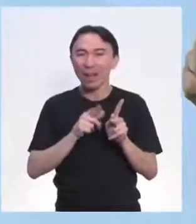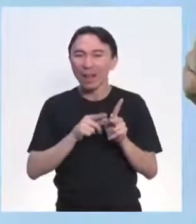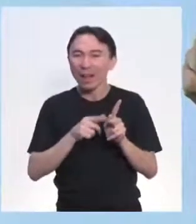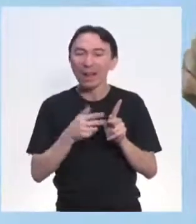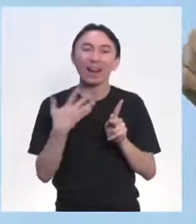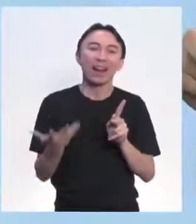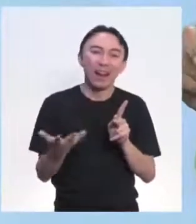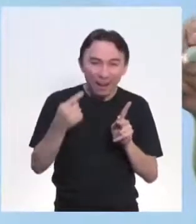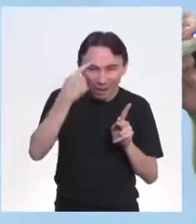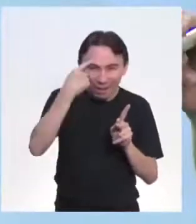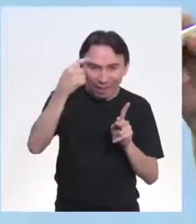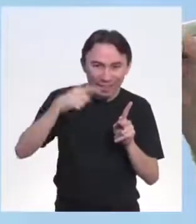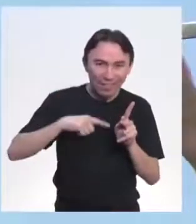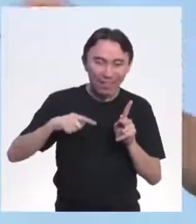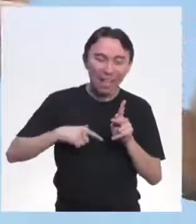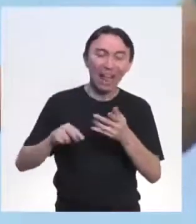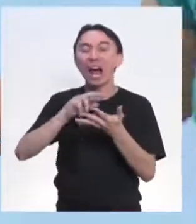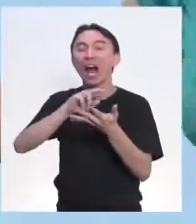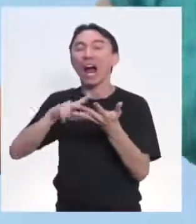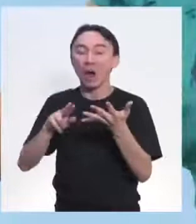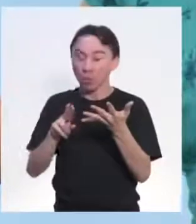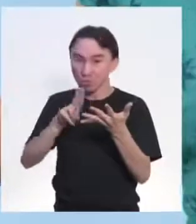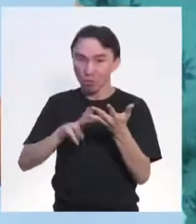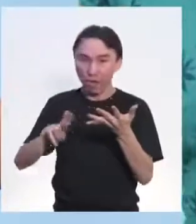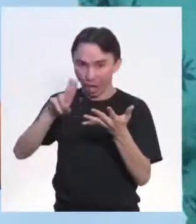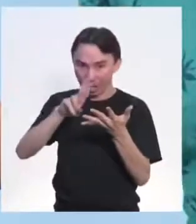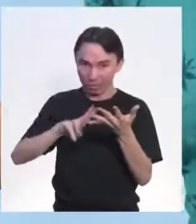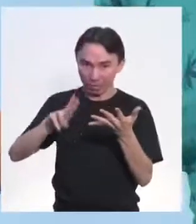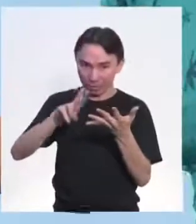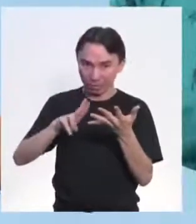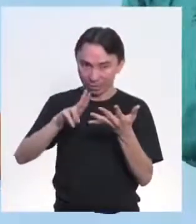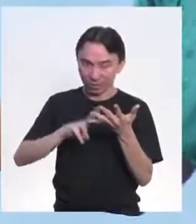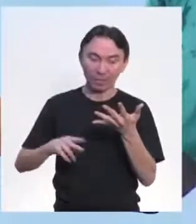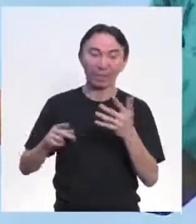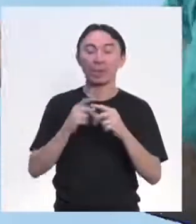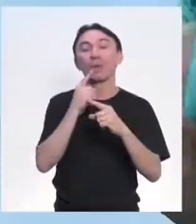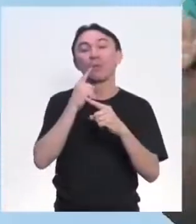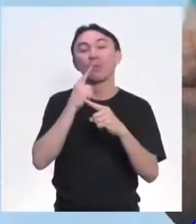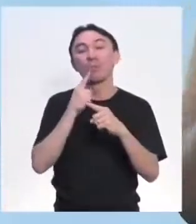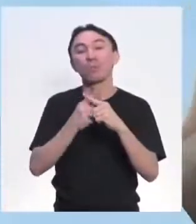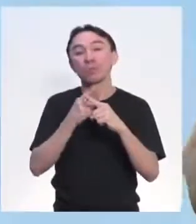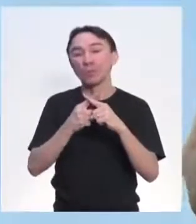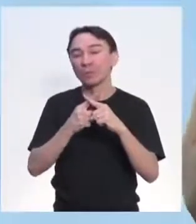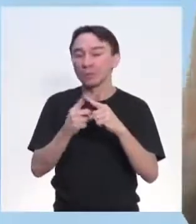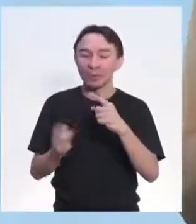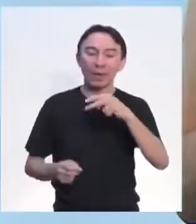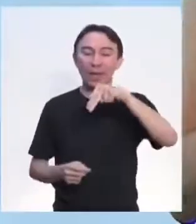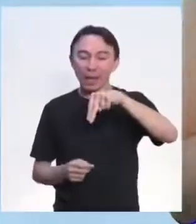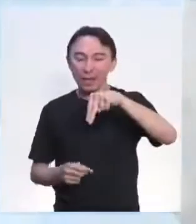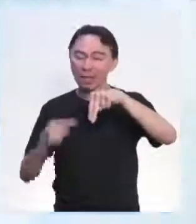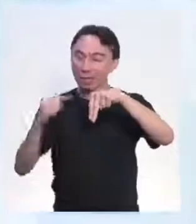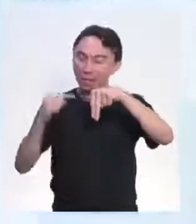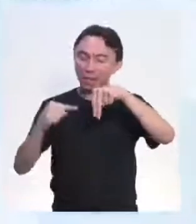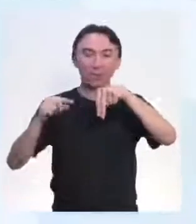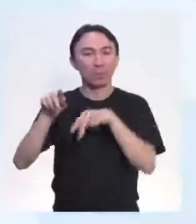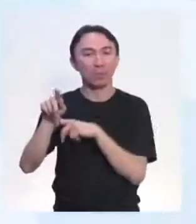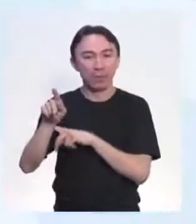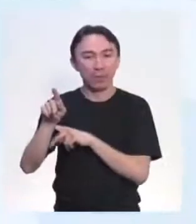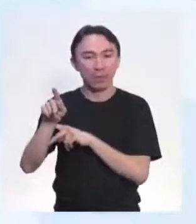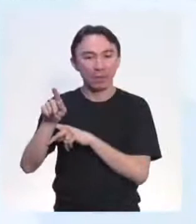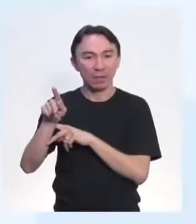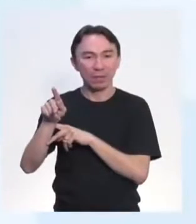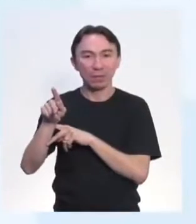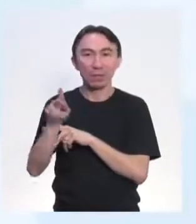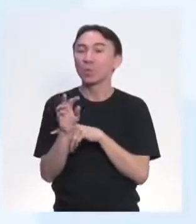no agrupamento. E multiplicado por N menos P. E